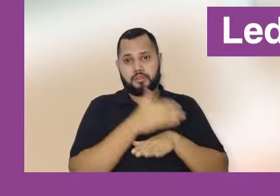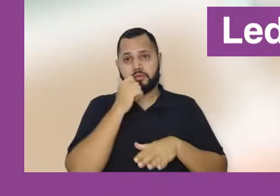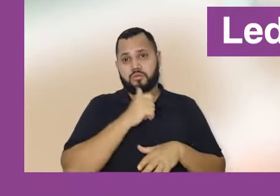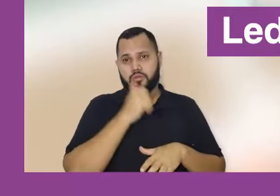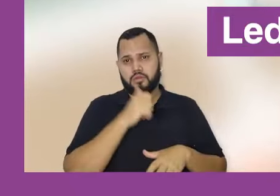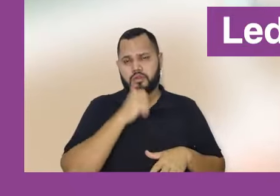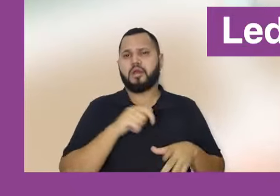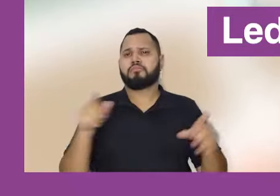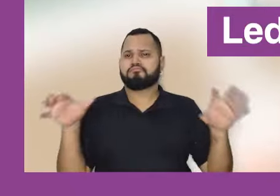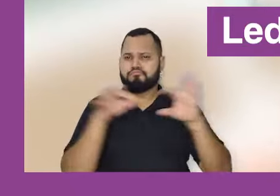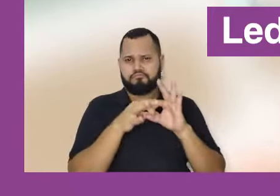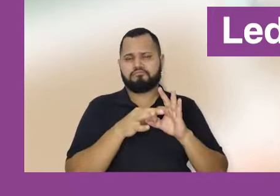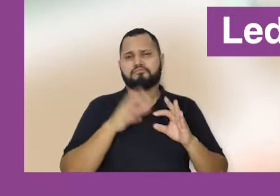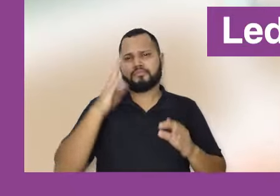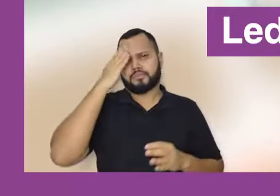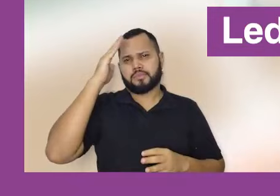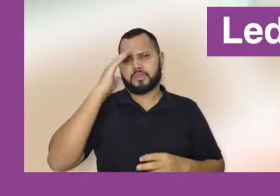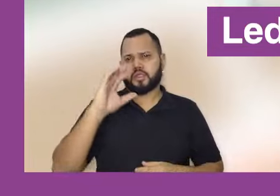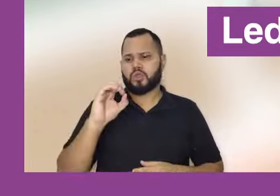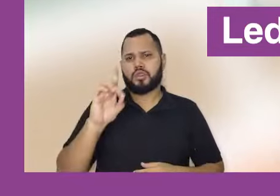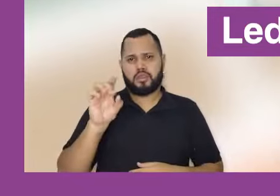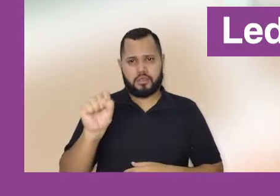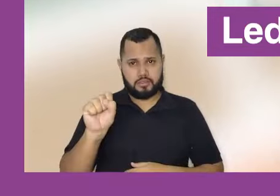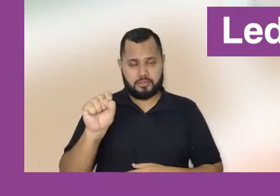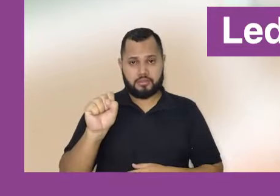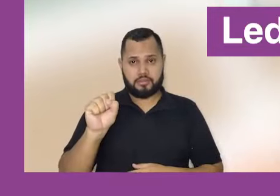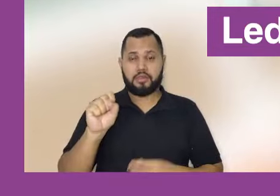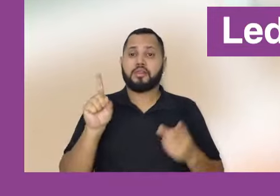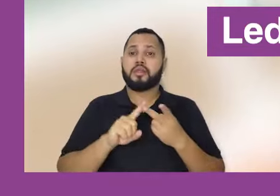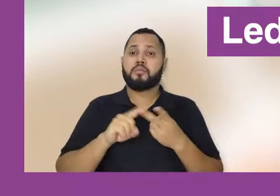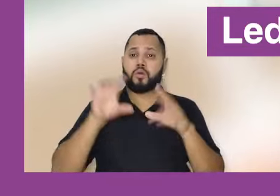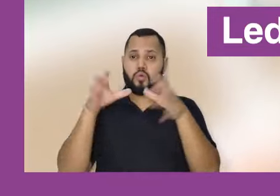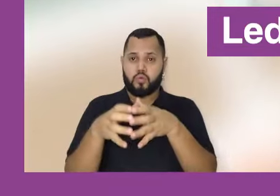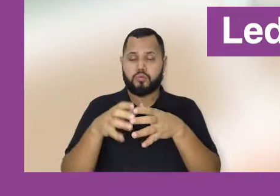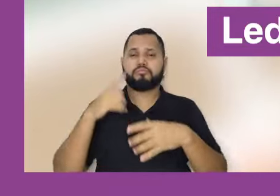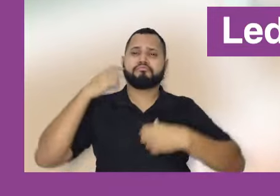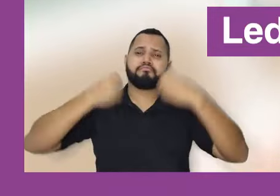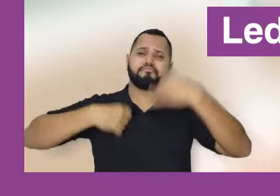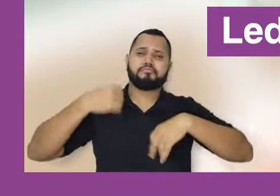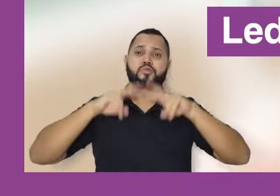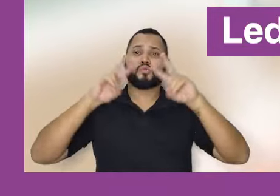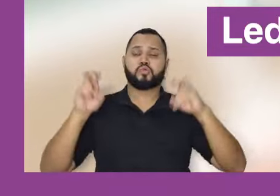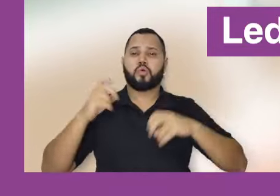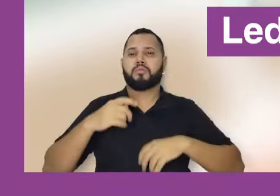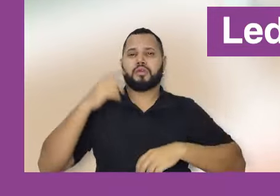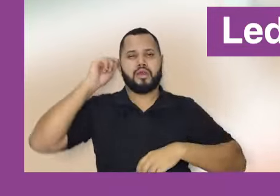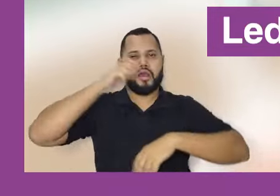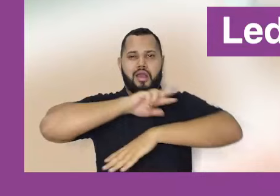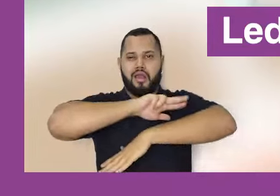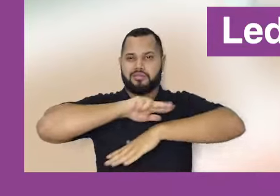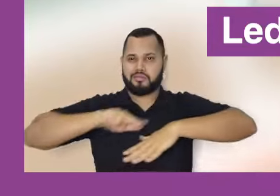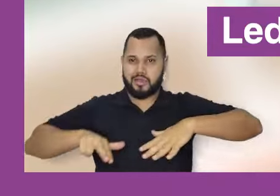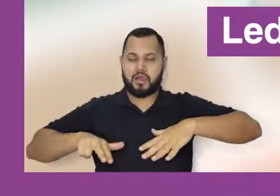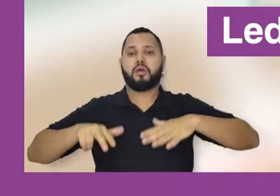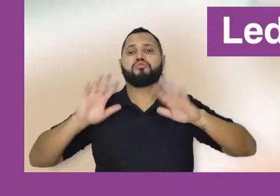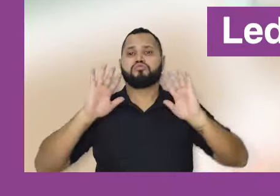de mulheres que tá super relacionado também com os ods a gente tem grupo para tratar de questões raciais também que é o grupo